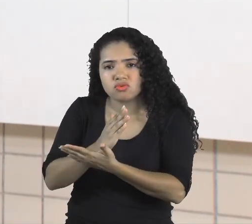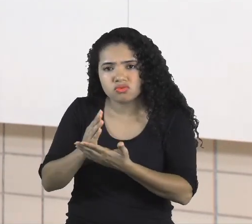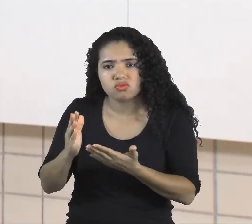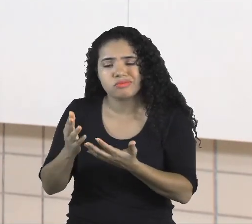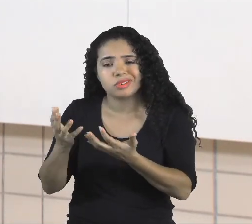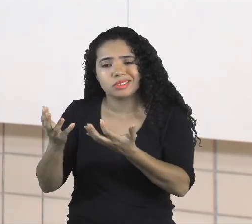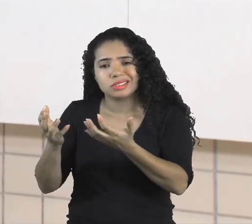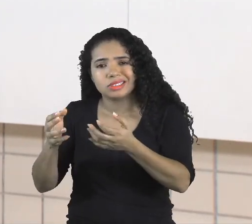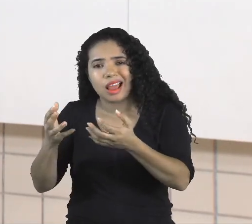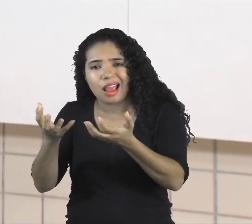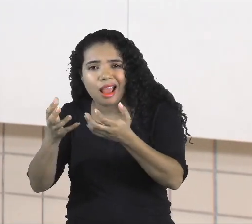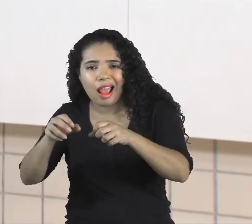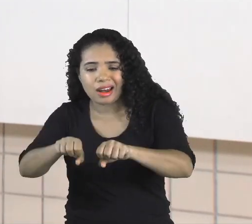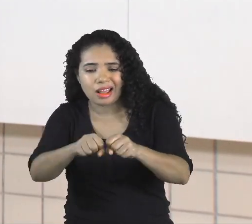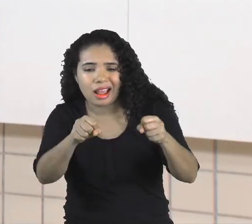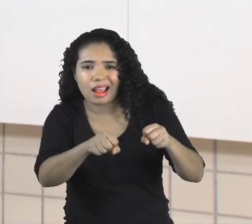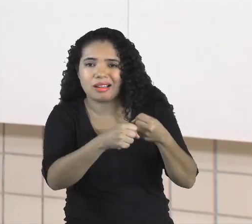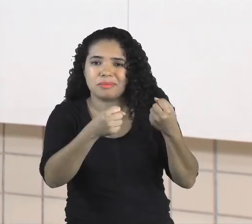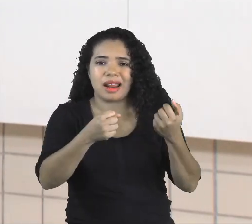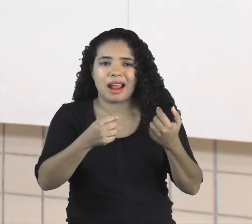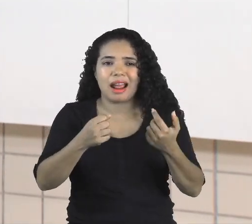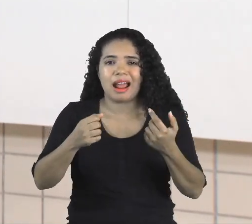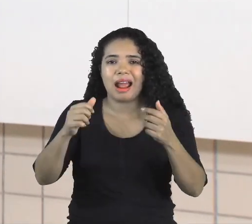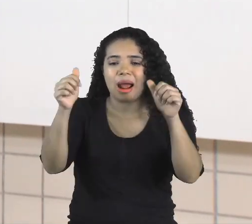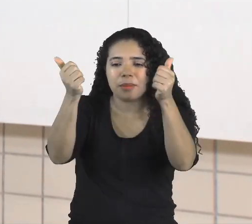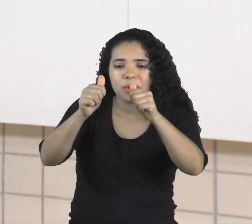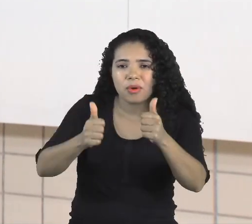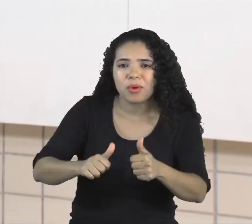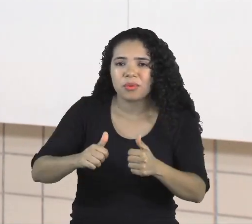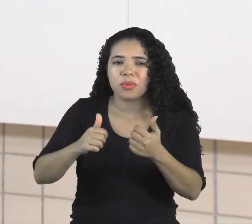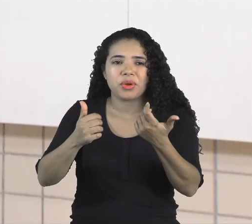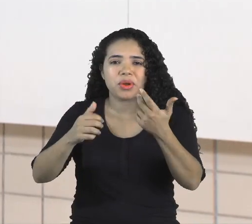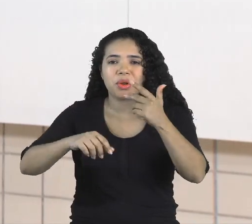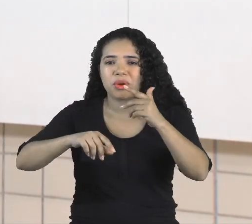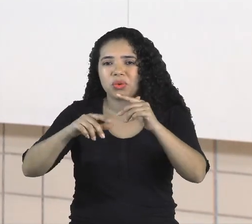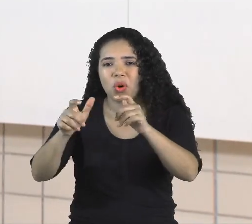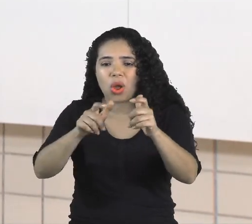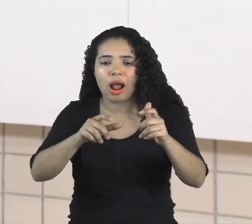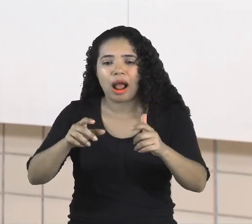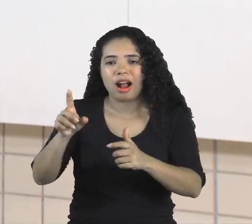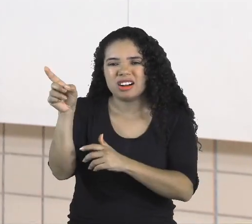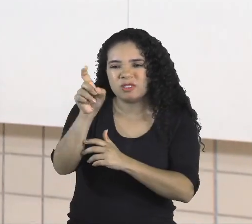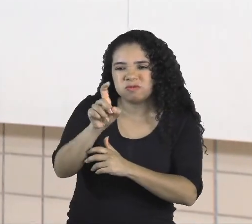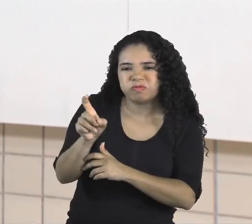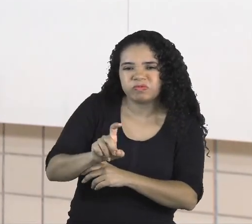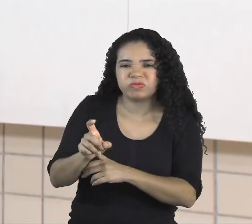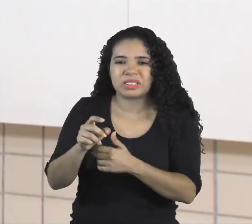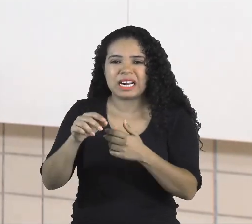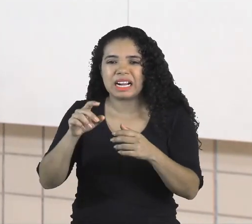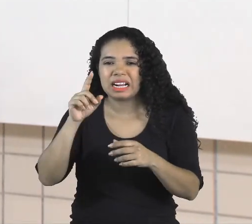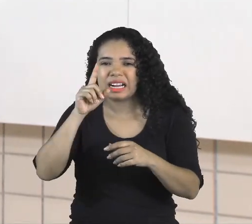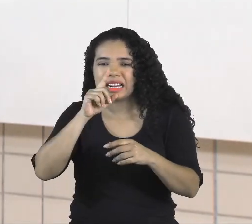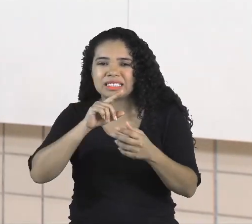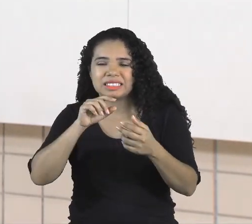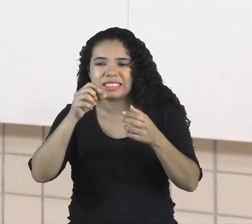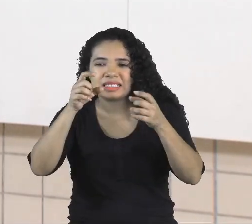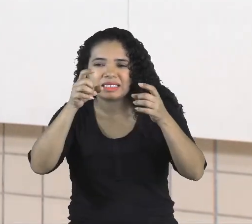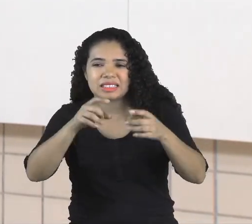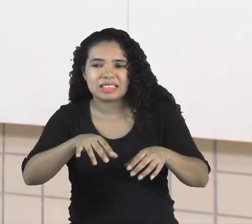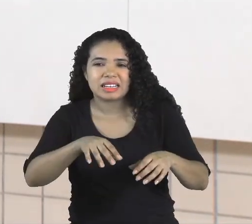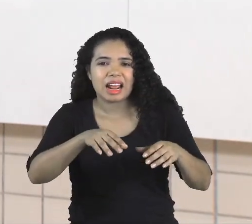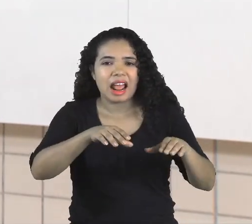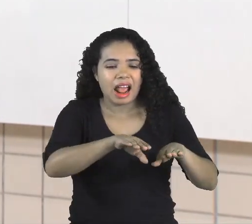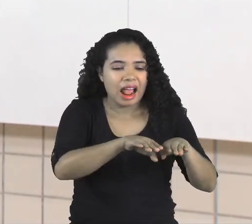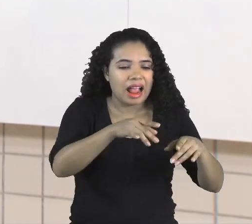destruição desses espaços. Muitos monumentos são pinchados, destruídos por pessoas. Estragam a academia ao